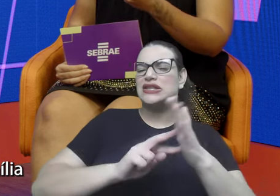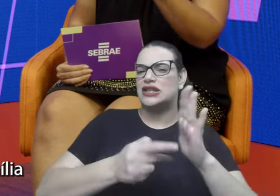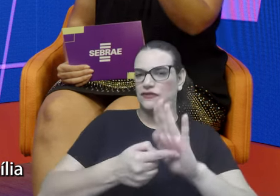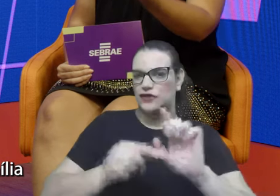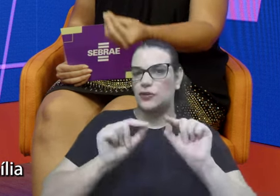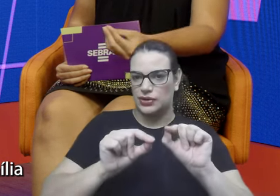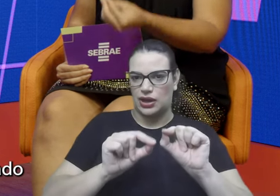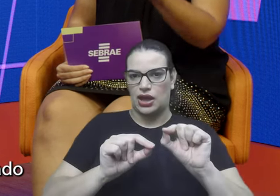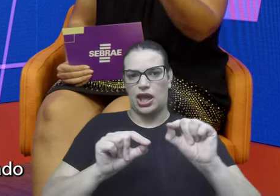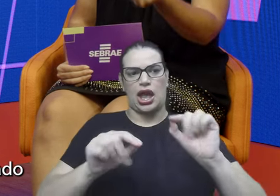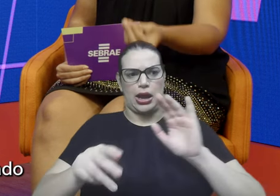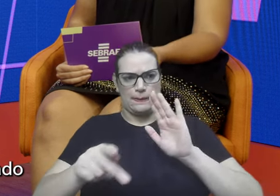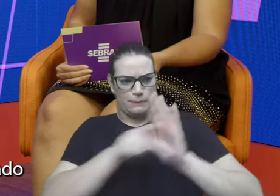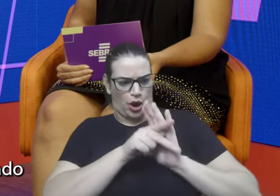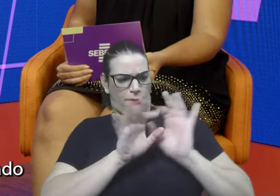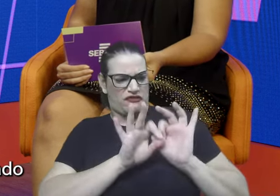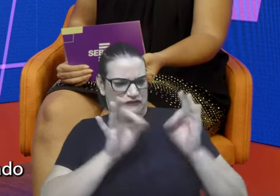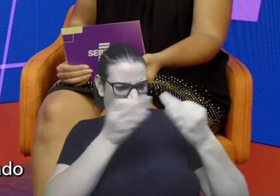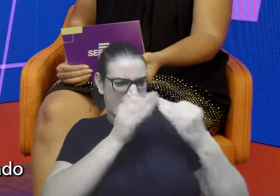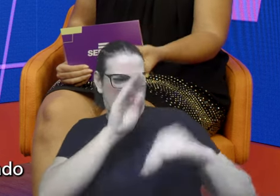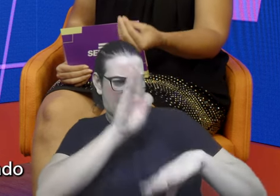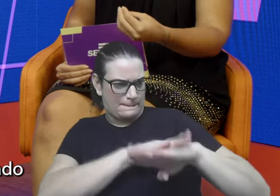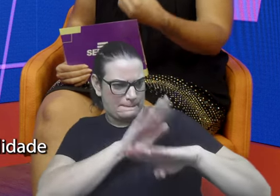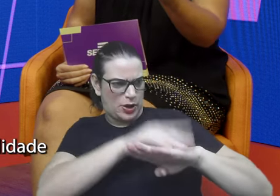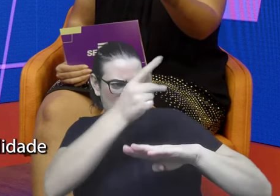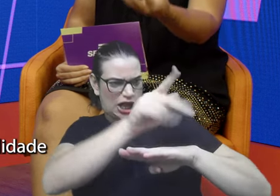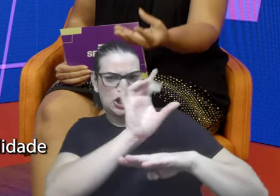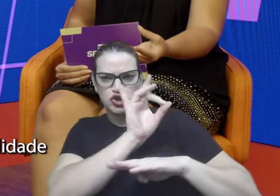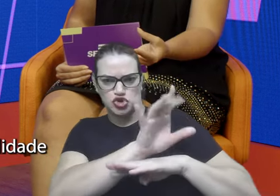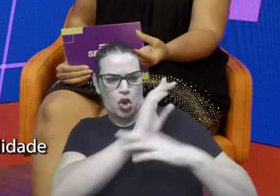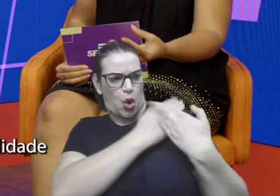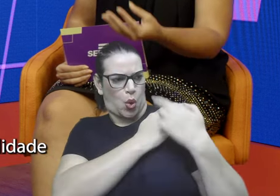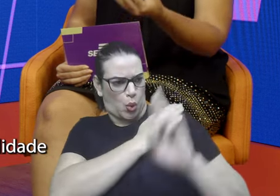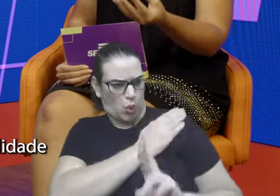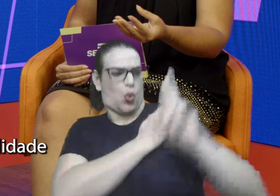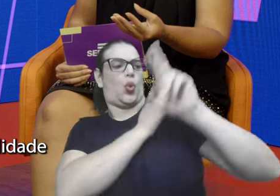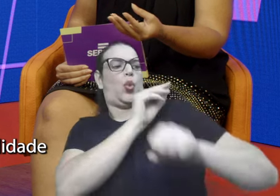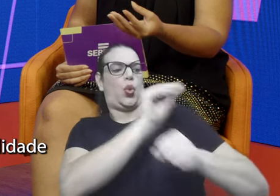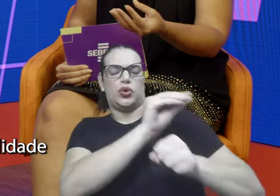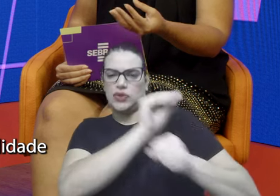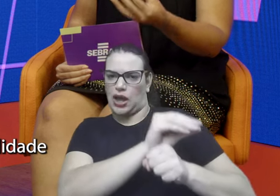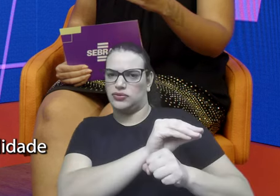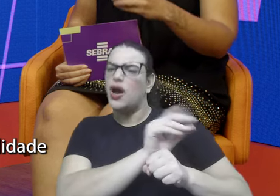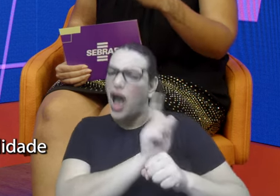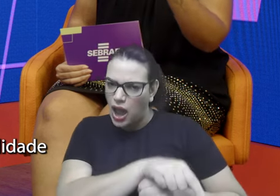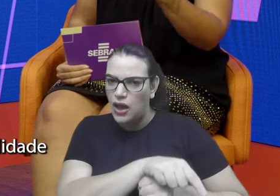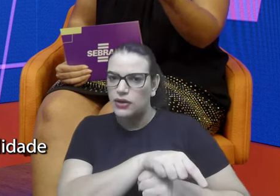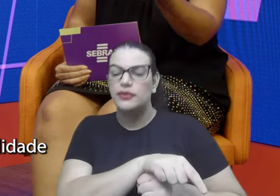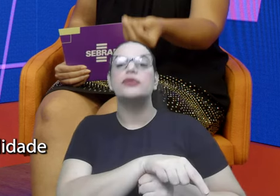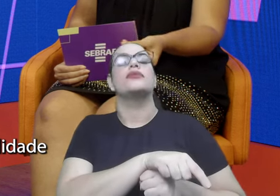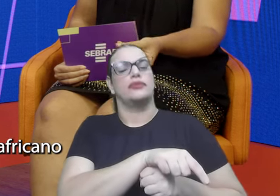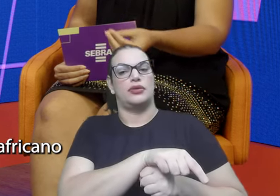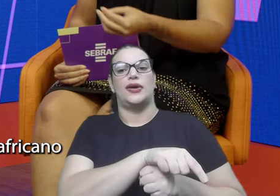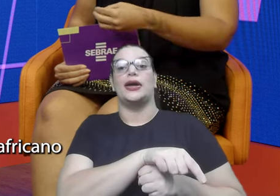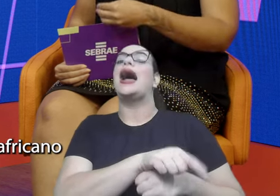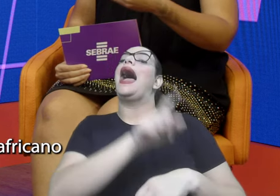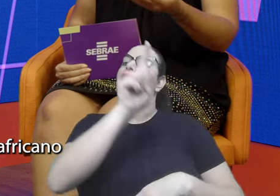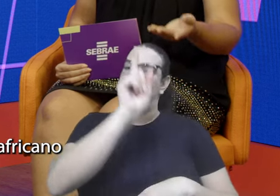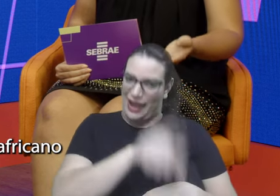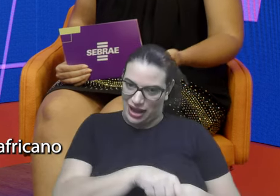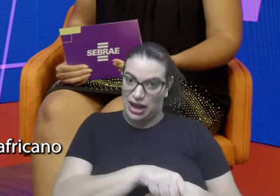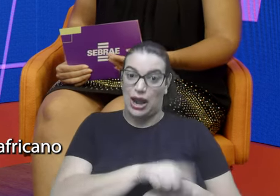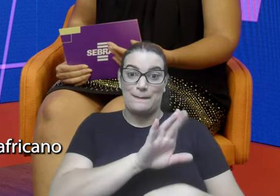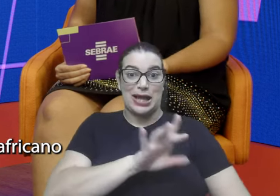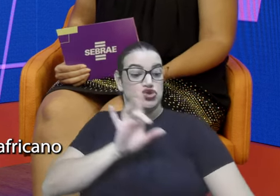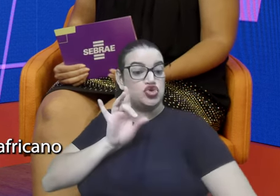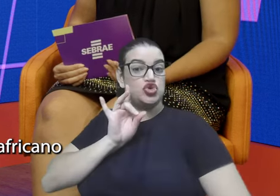apenas da família a responsabilidade do cuidado é obviamente uma responsabilidade familiar mas não só então tem aqu até